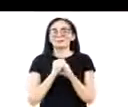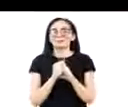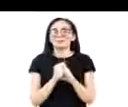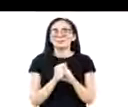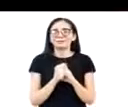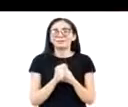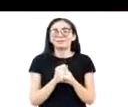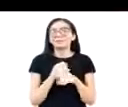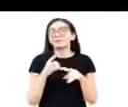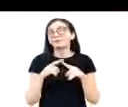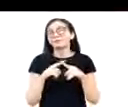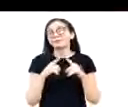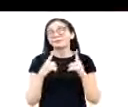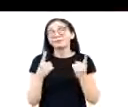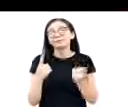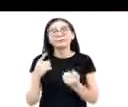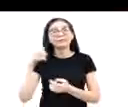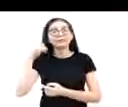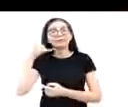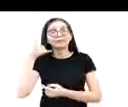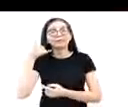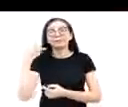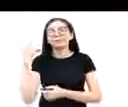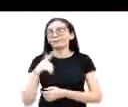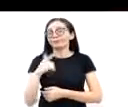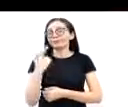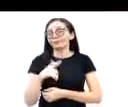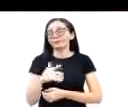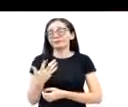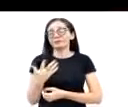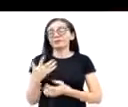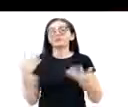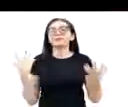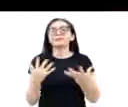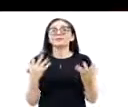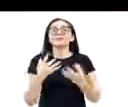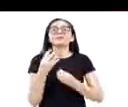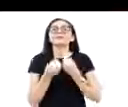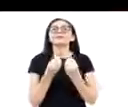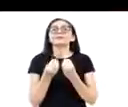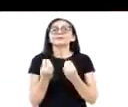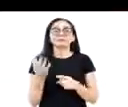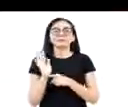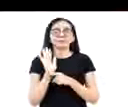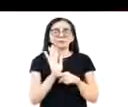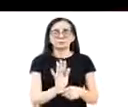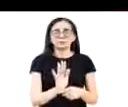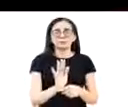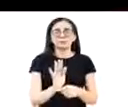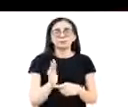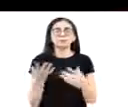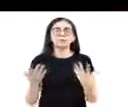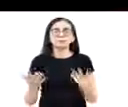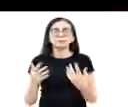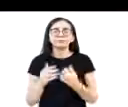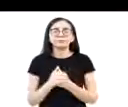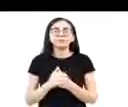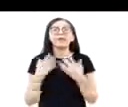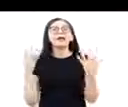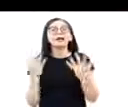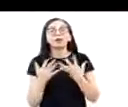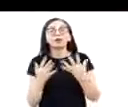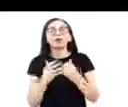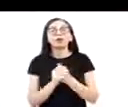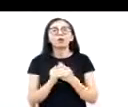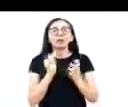problema de não ter o celular permanecia. Vamos, então, ver alguma forma de ajudar. Aí, vamos fazer